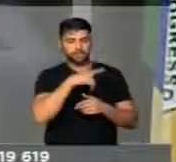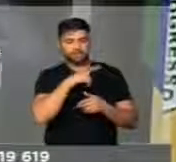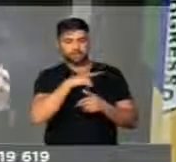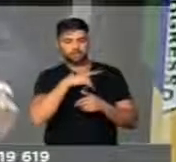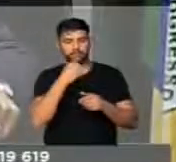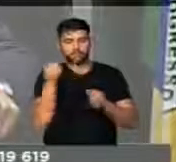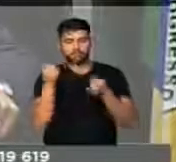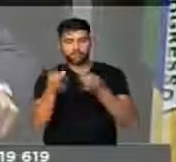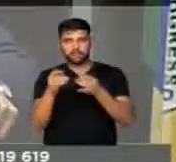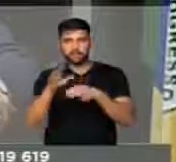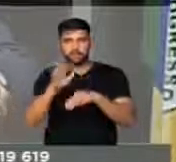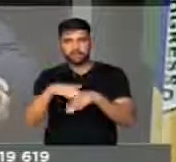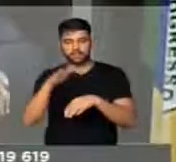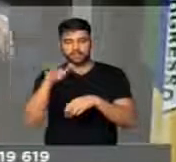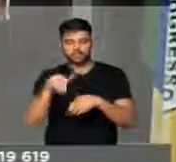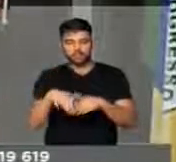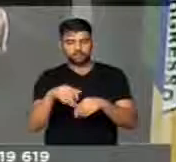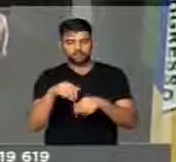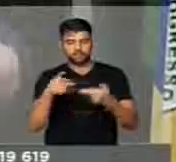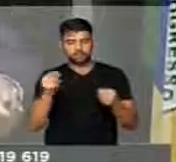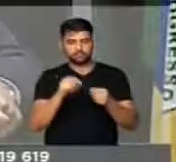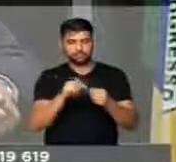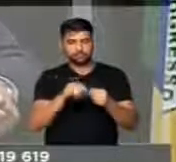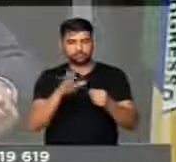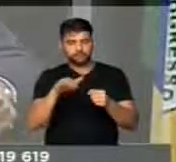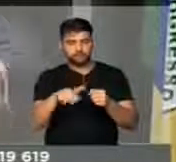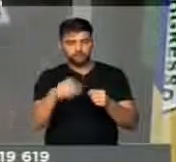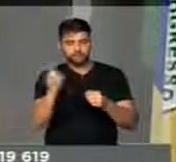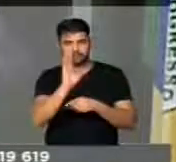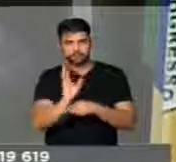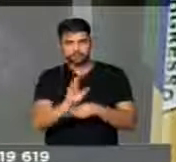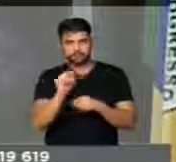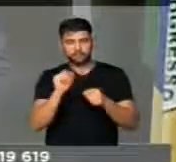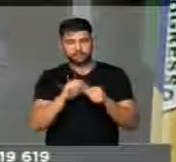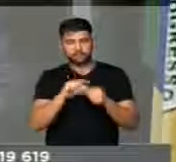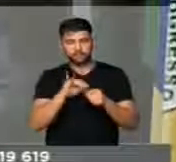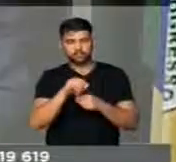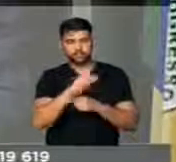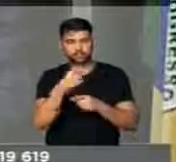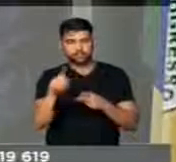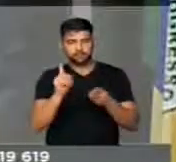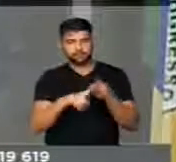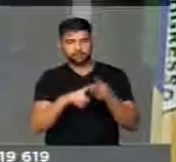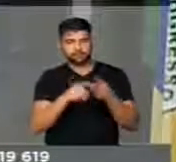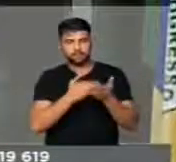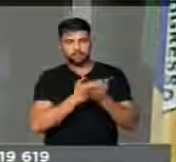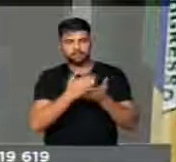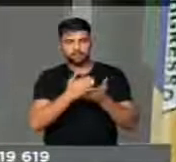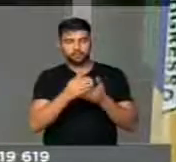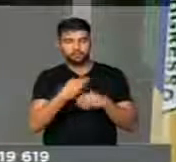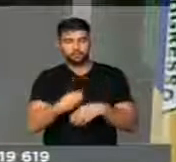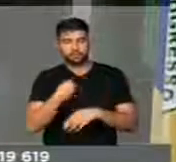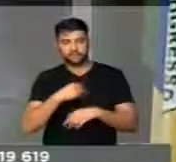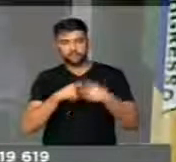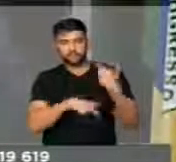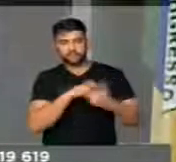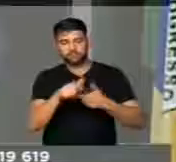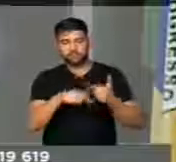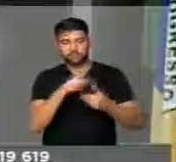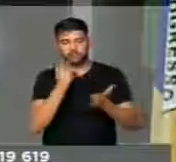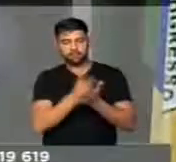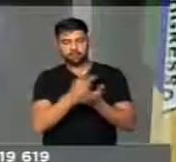interior e vendendo no exterior e vendendo mais barata no Brasil para conter a inflação, passou, portanto, a atuar